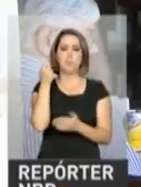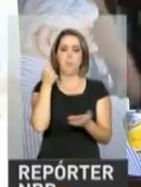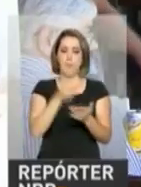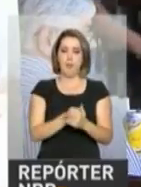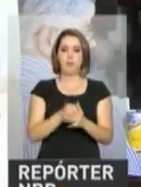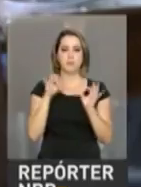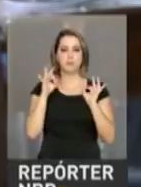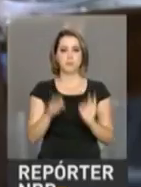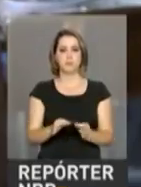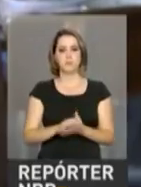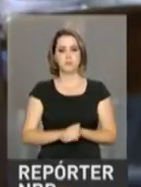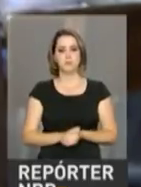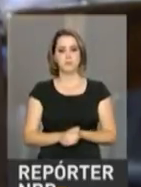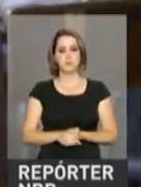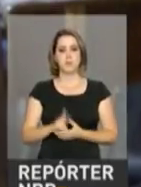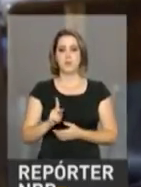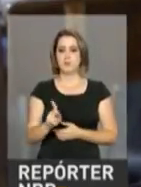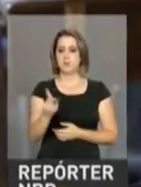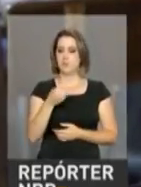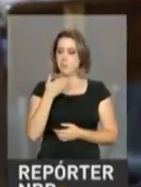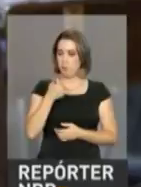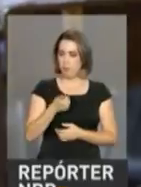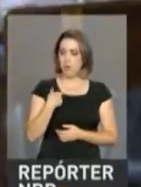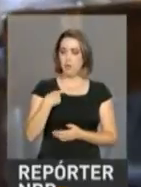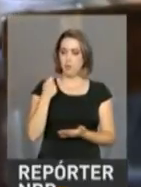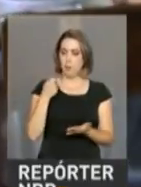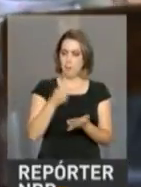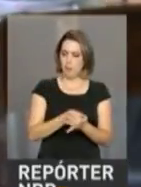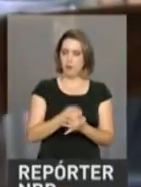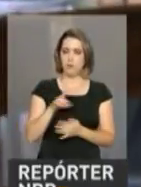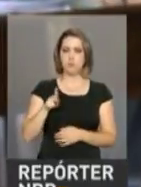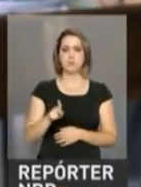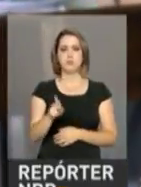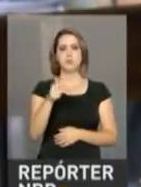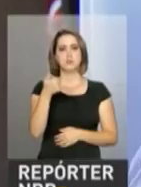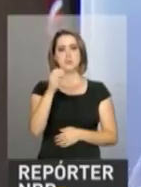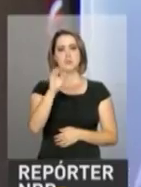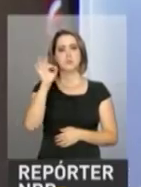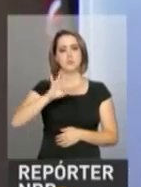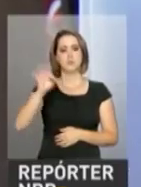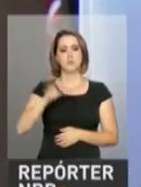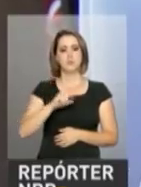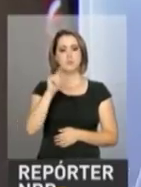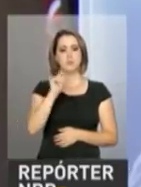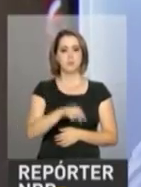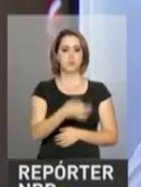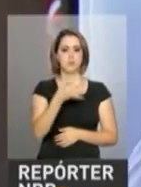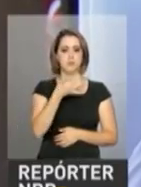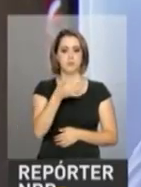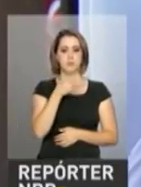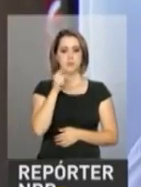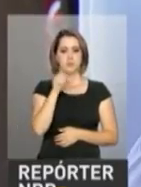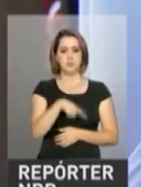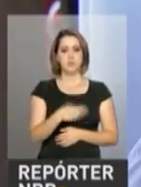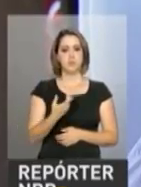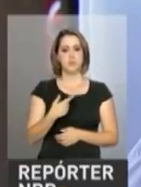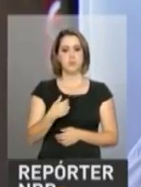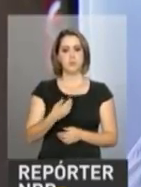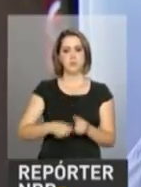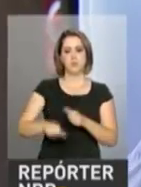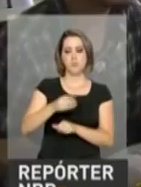de pagar como sede eu opto por pagar o défice externo não acho que o povo diga algo em troca